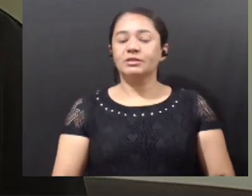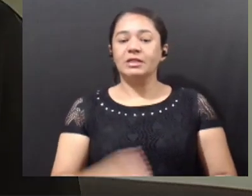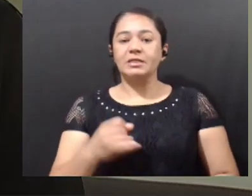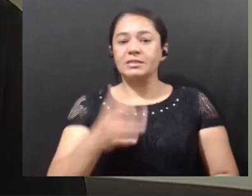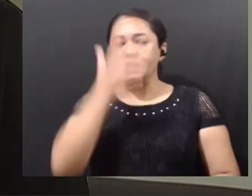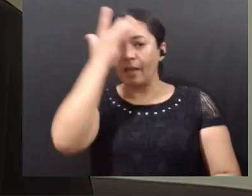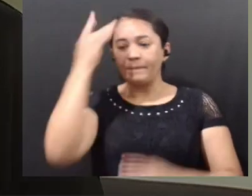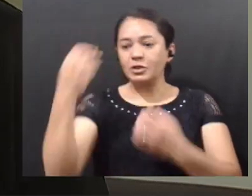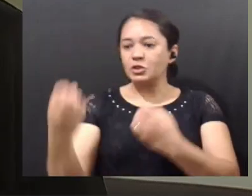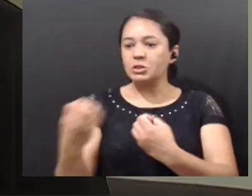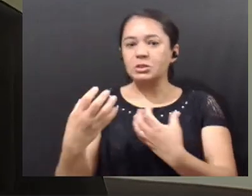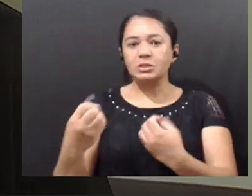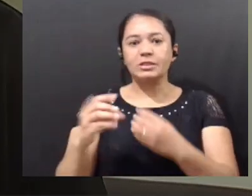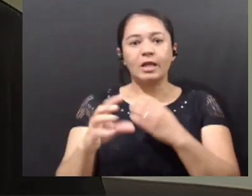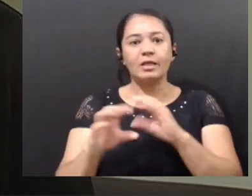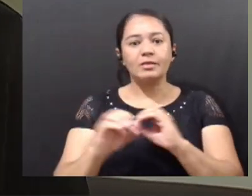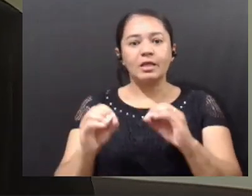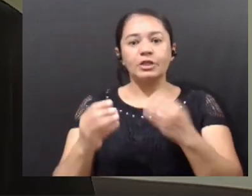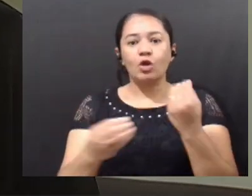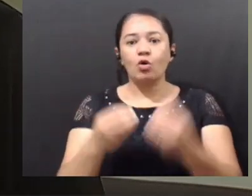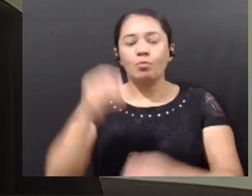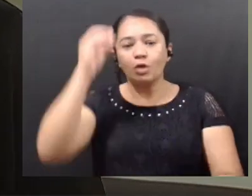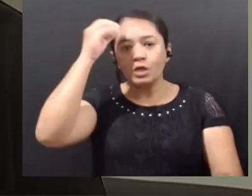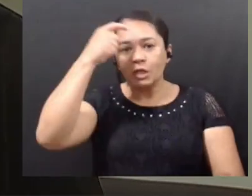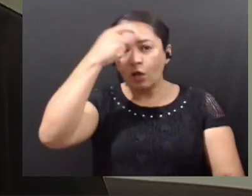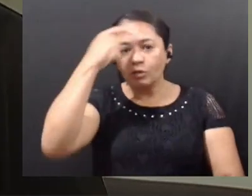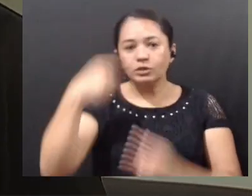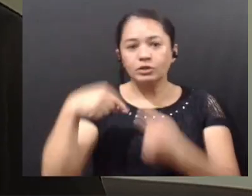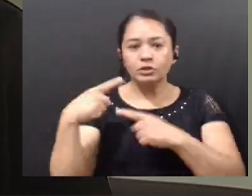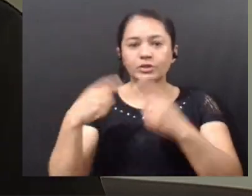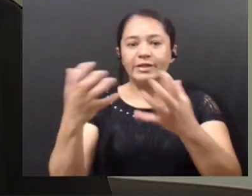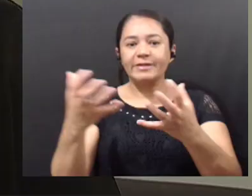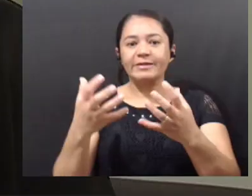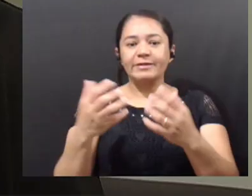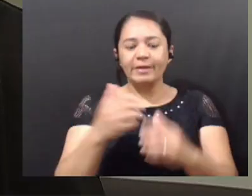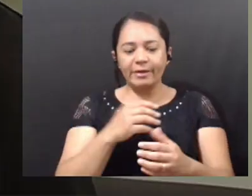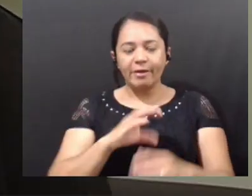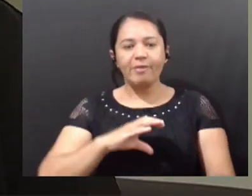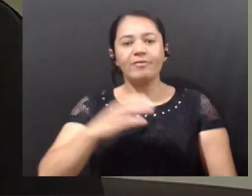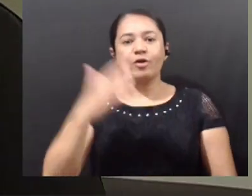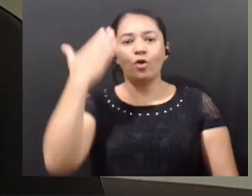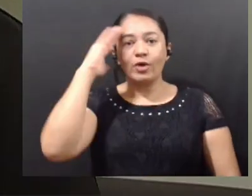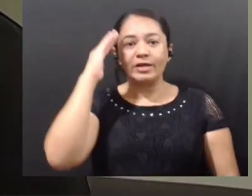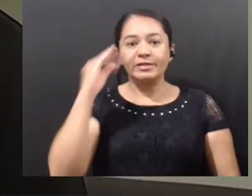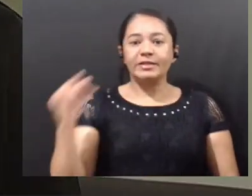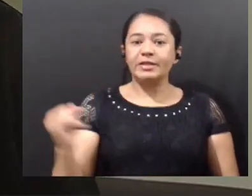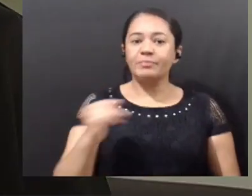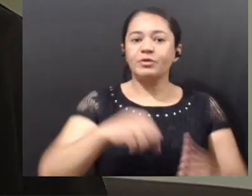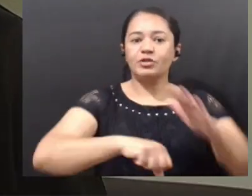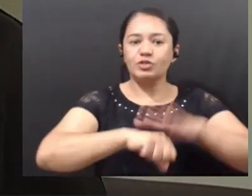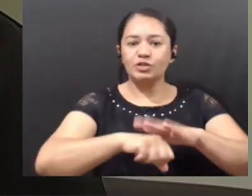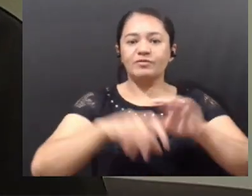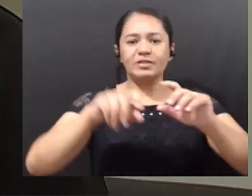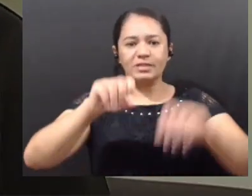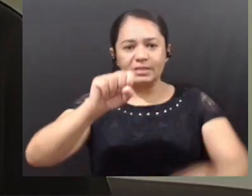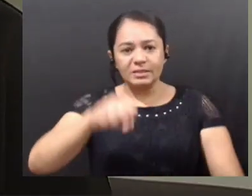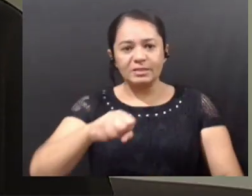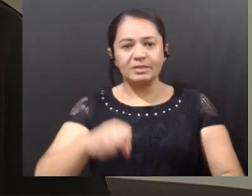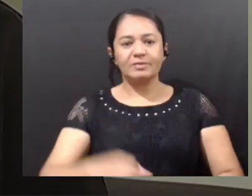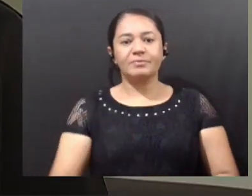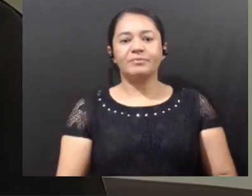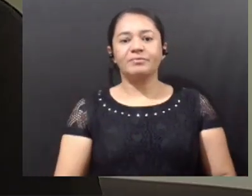esse nível de consciência, de querer ousar ou de entender a importância de fazer por si e fazer pelos outros, a gente não